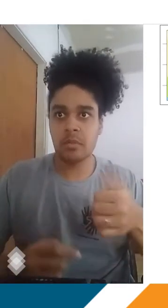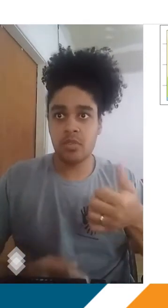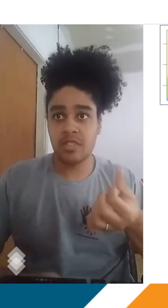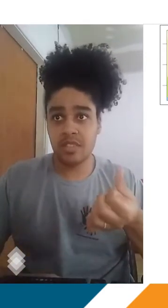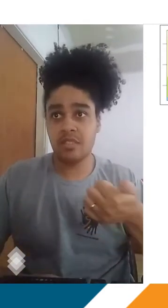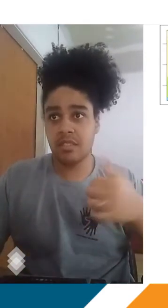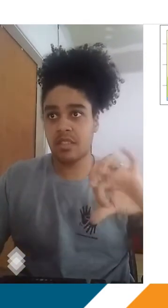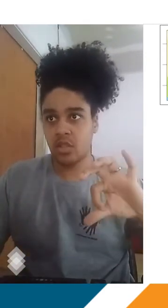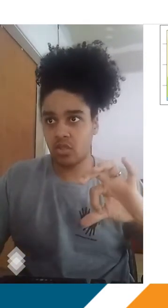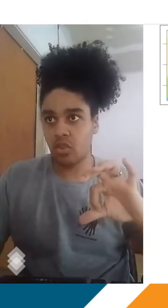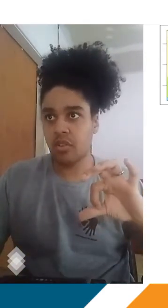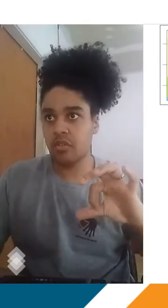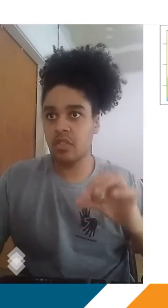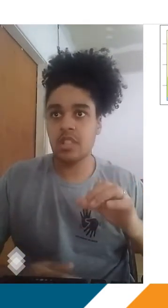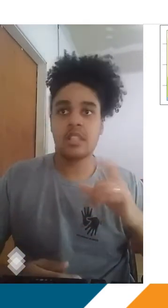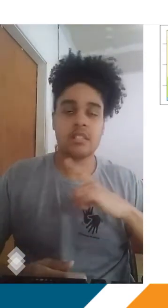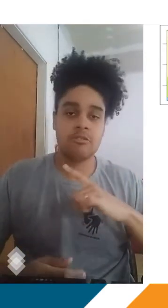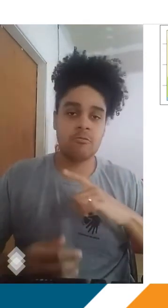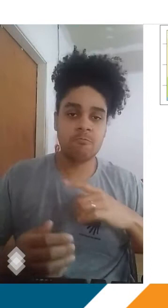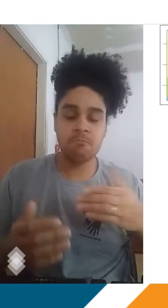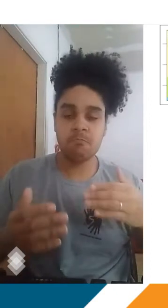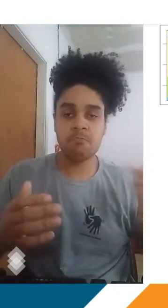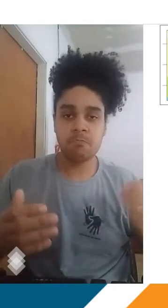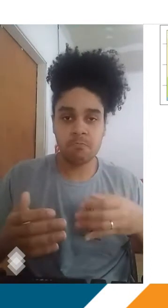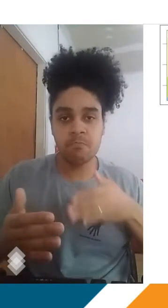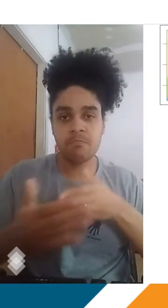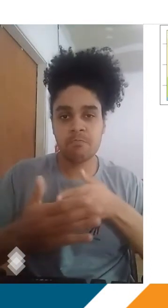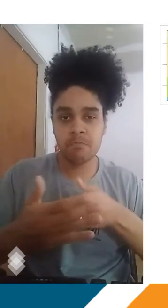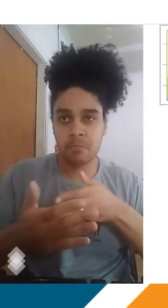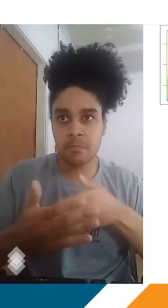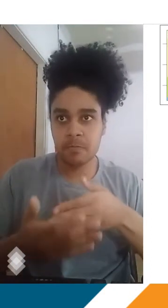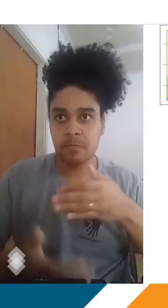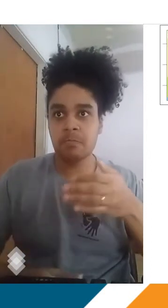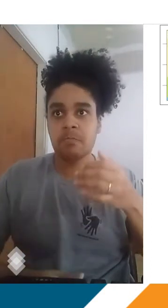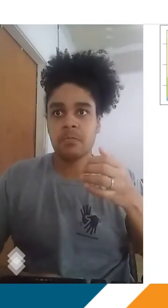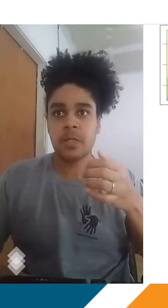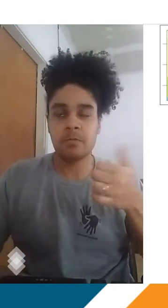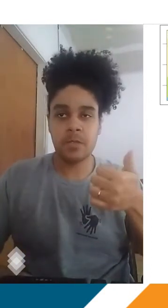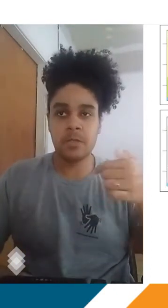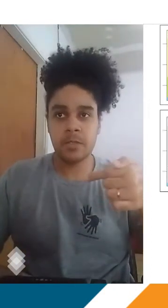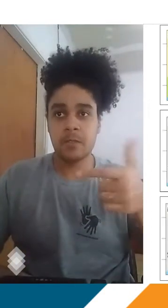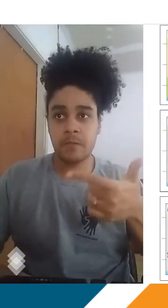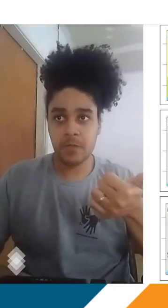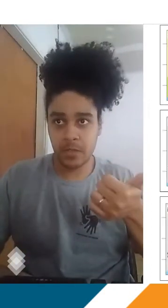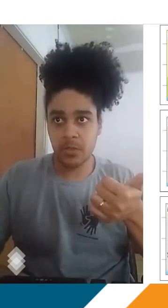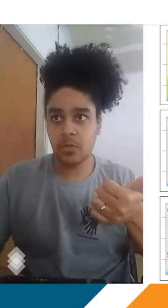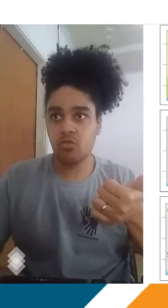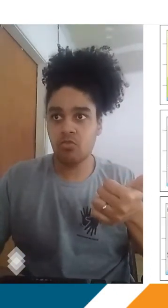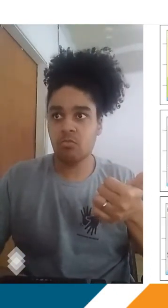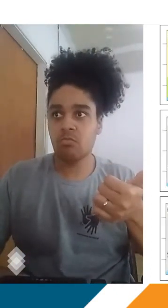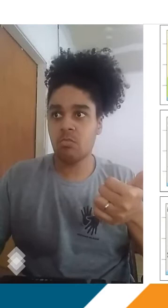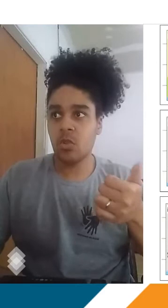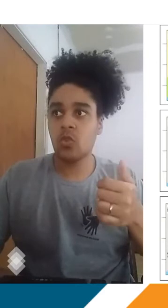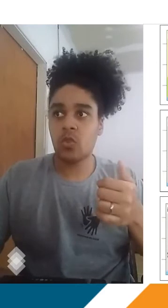transferência da capital da colônia de Salvador para o Rio de Janeiro, Em 1822, o Brasil ele